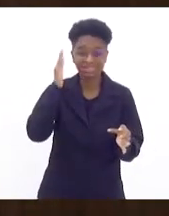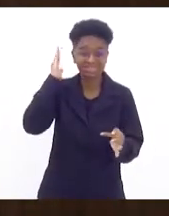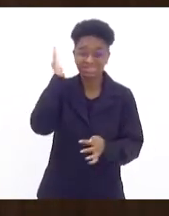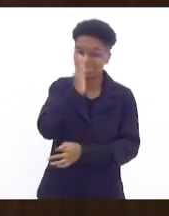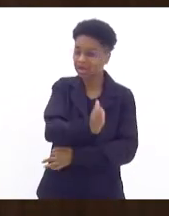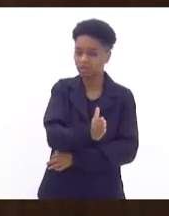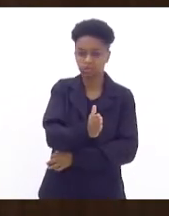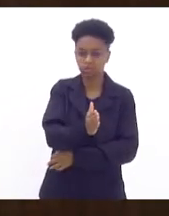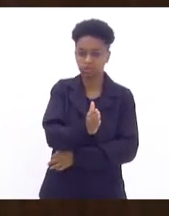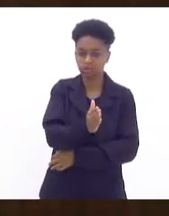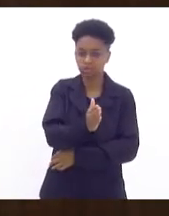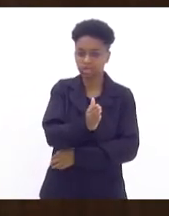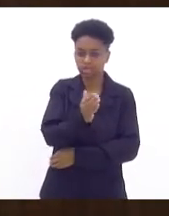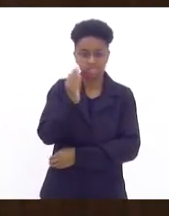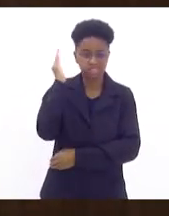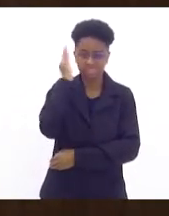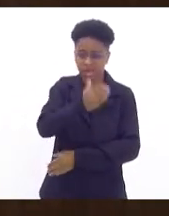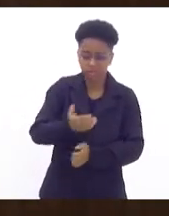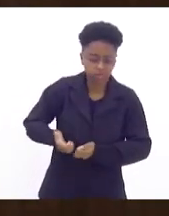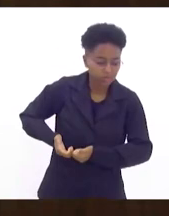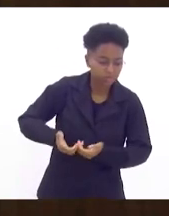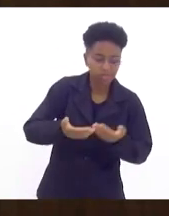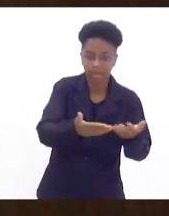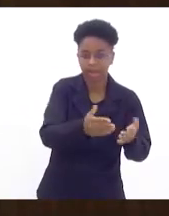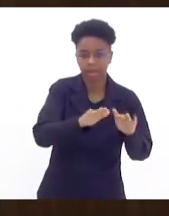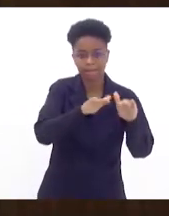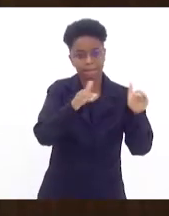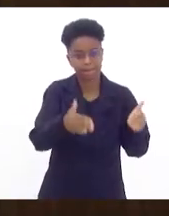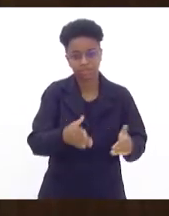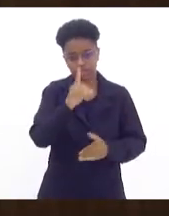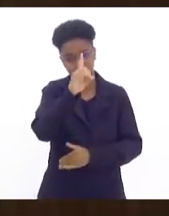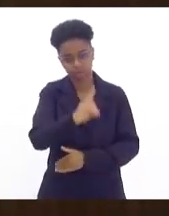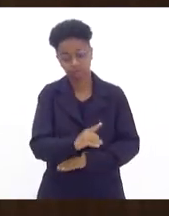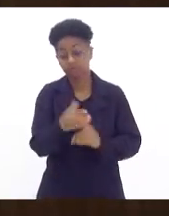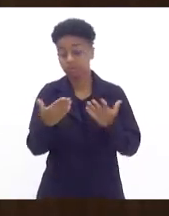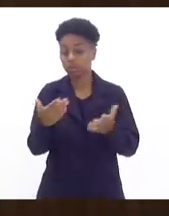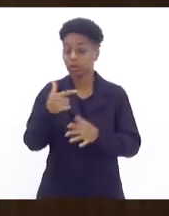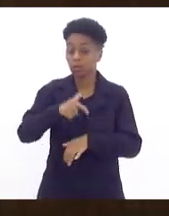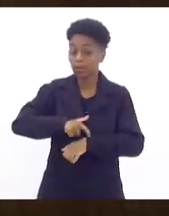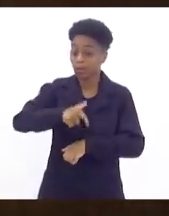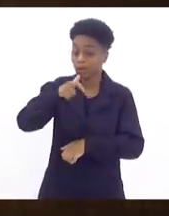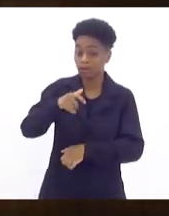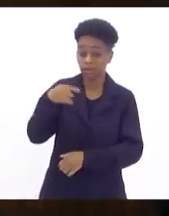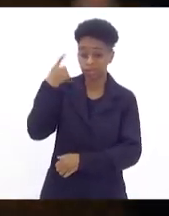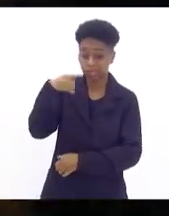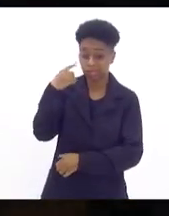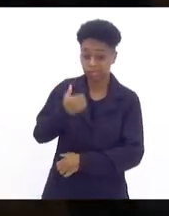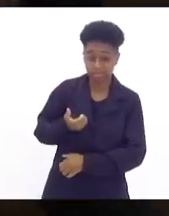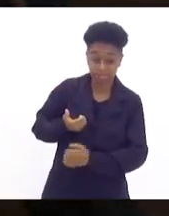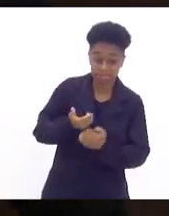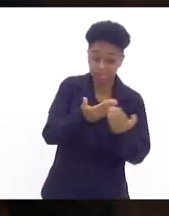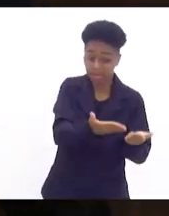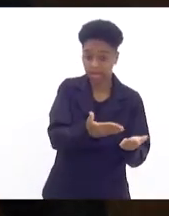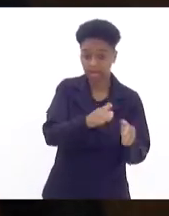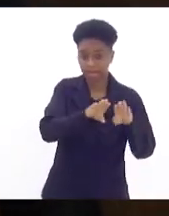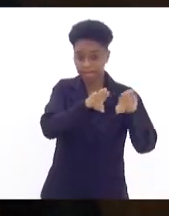para mesa diretora Então na hora que também o deputado manda pela mesa diretora